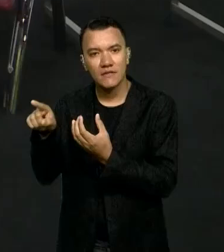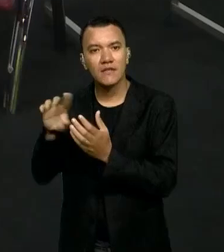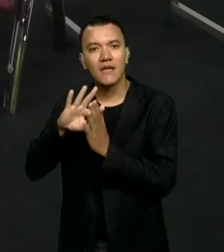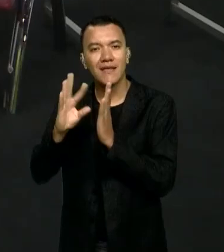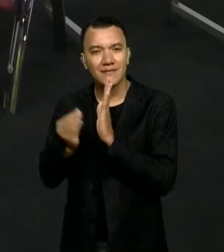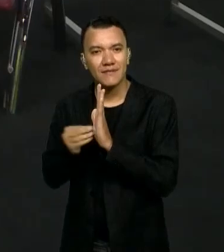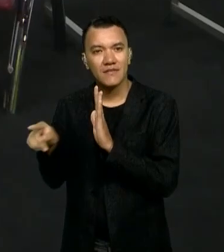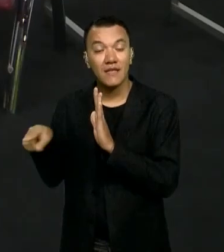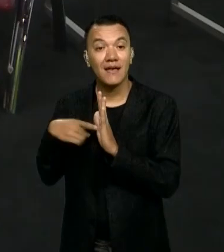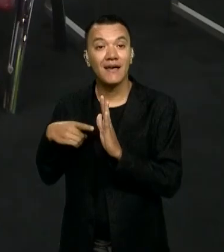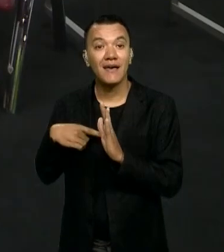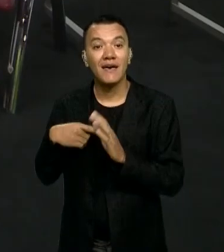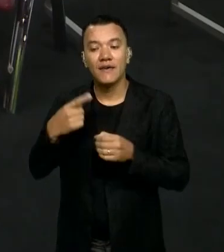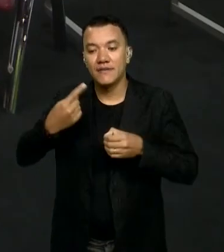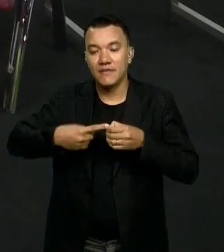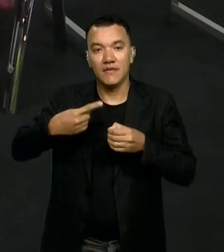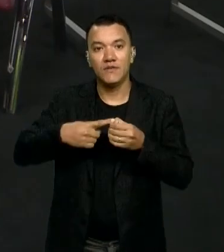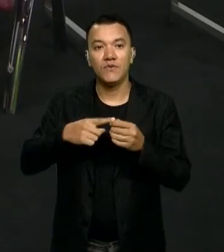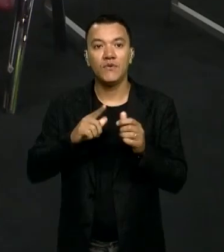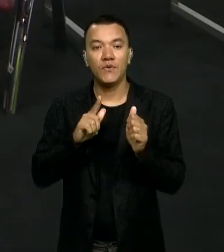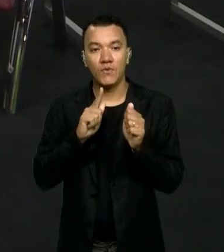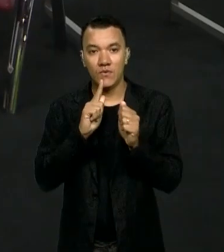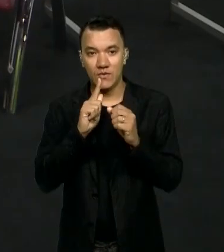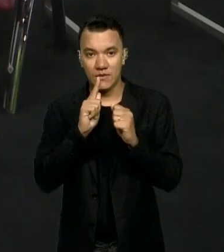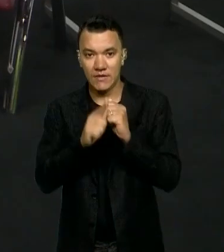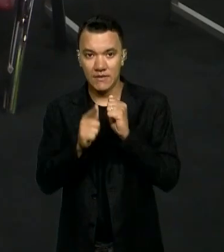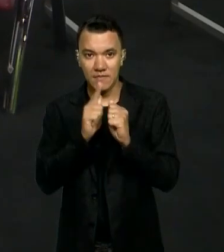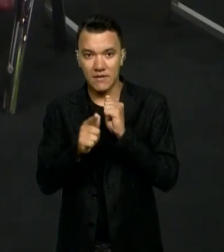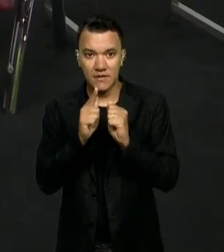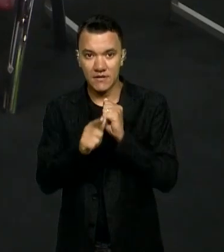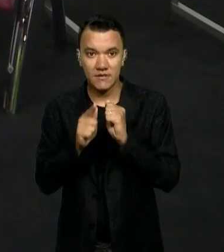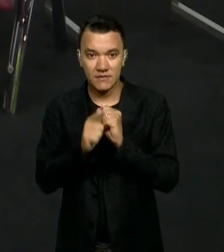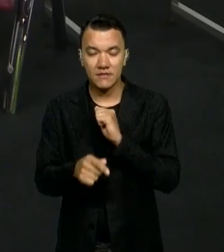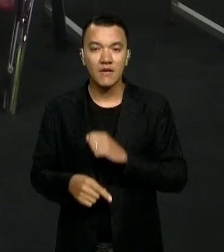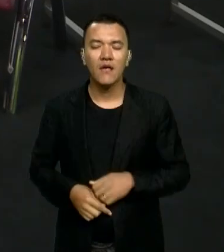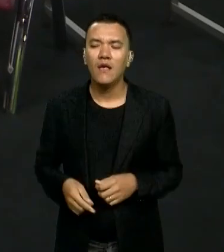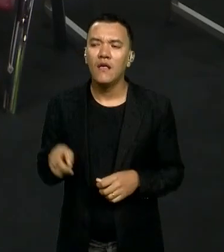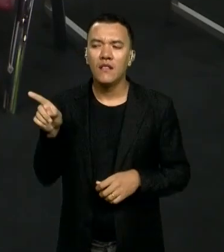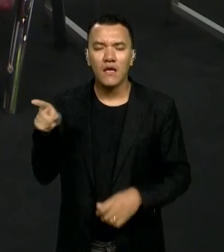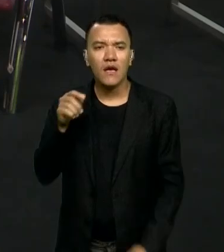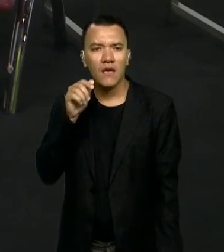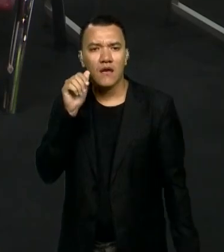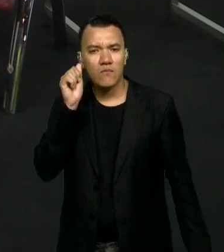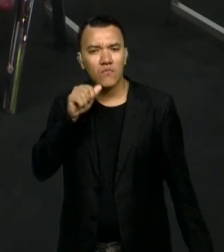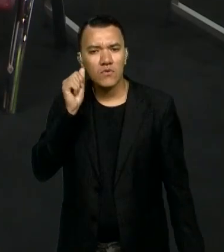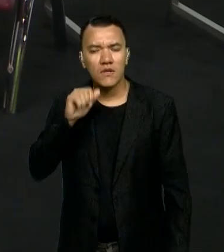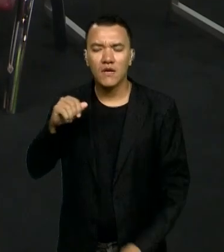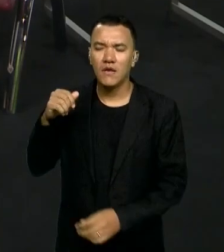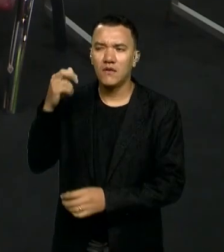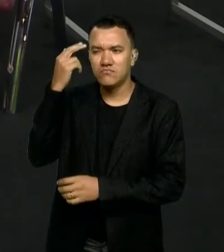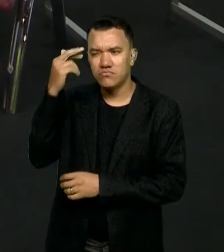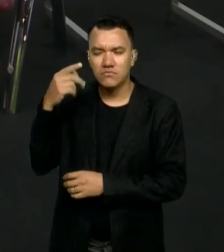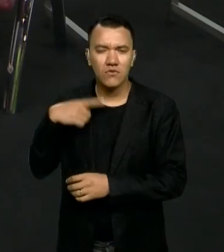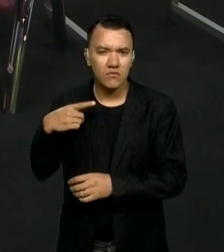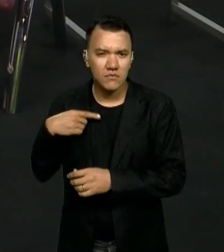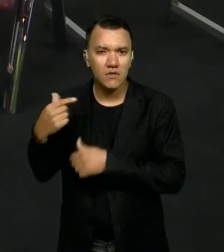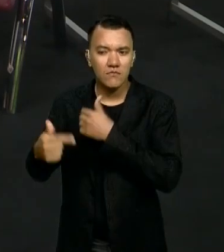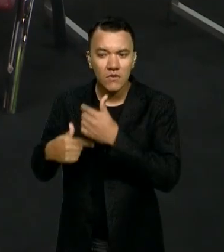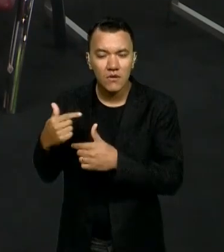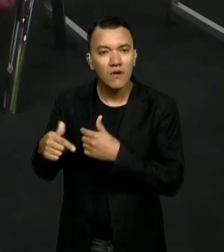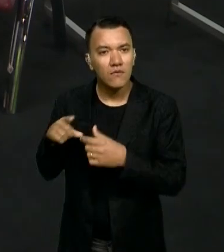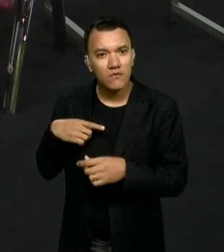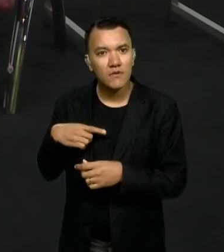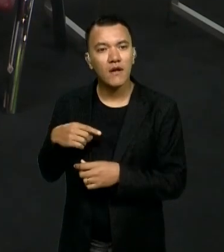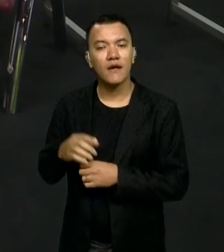Né? Guimarães, município de Guimarães. Que ela estava falando aqui, que são mulheres que com certeza já têm um histórico e um cuidado com esse, que sabem